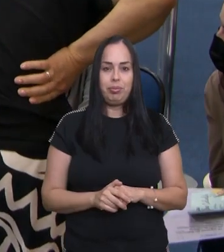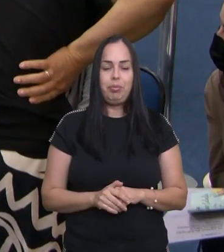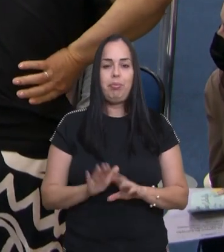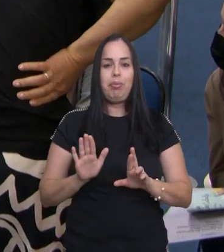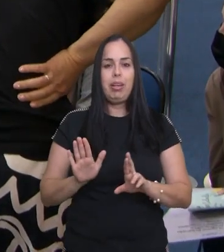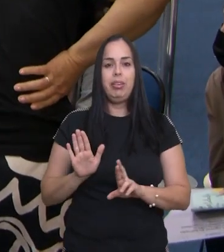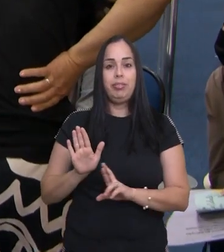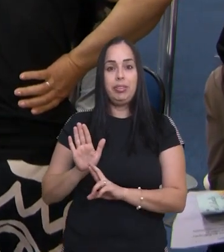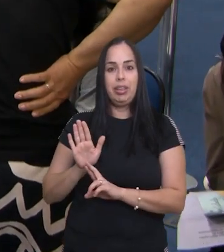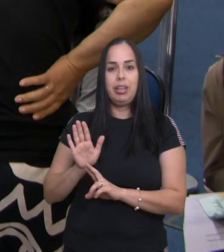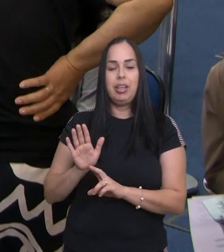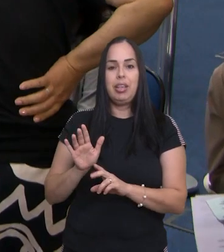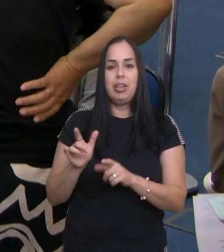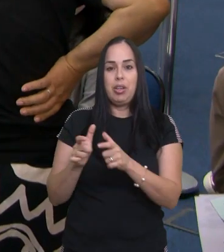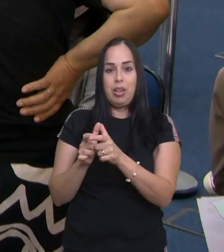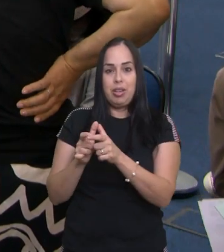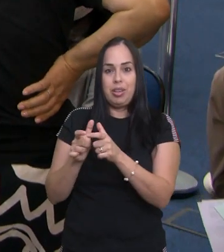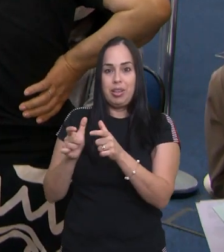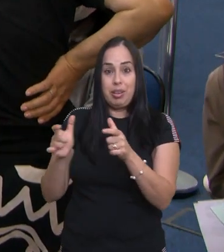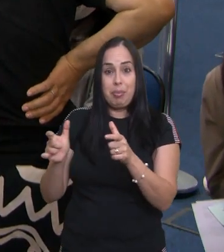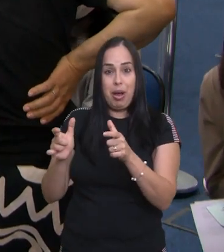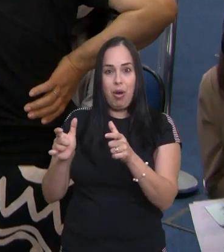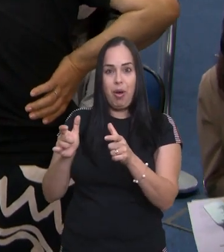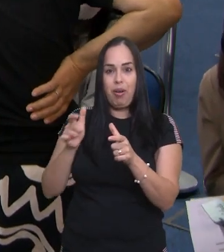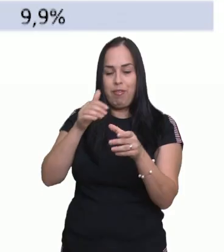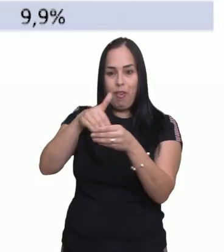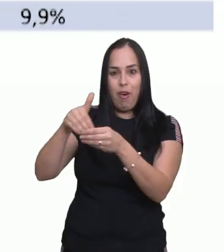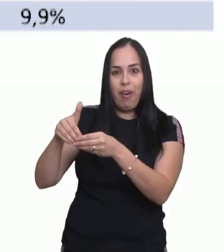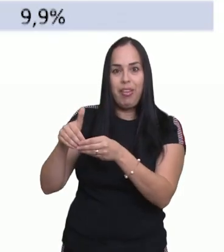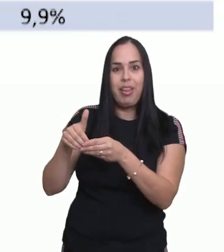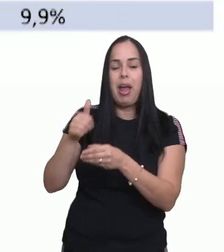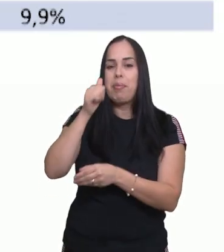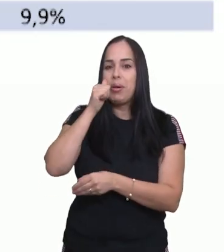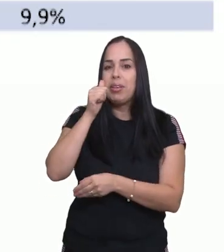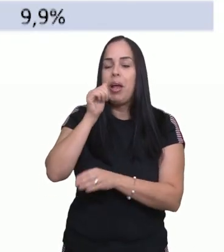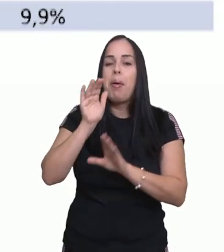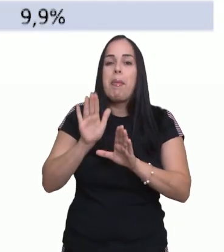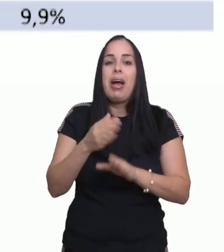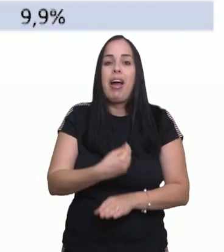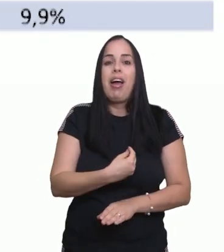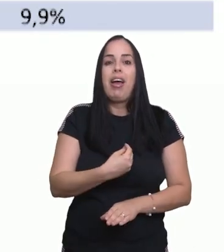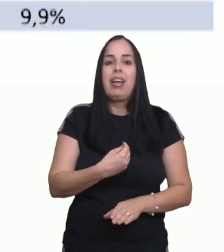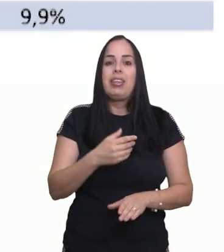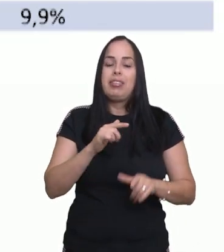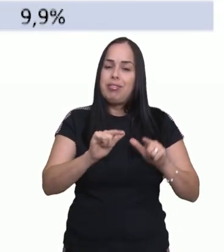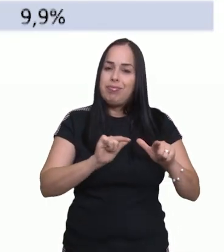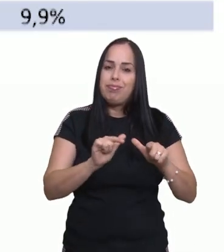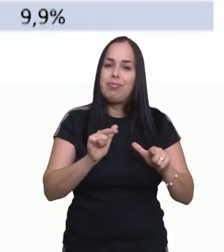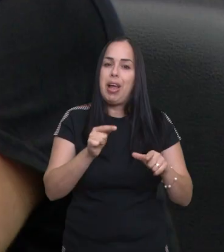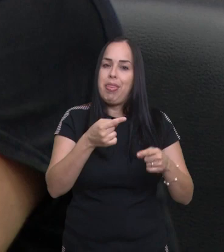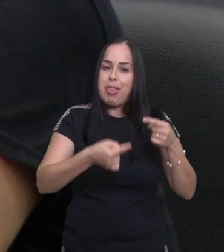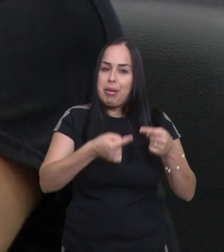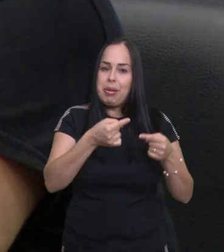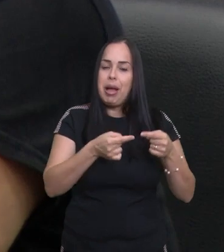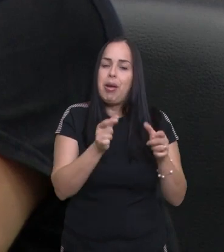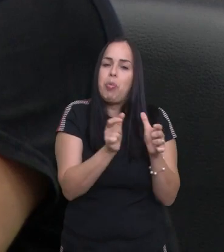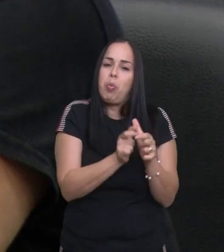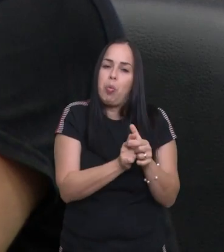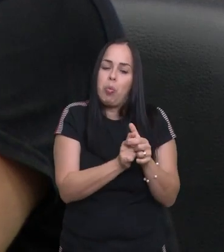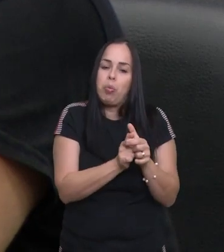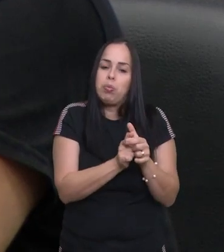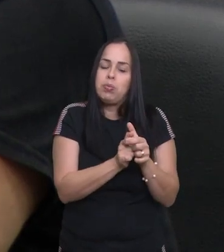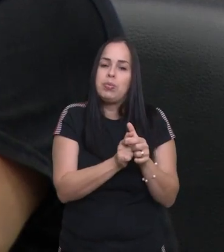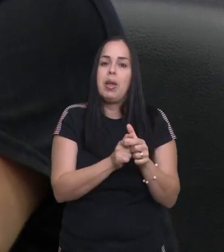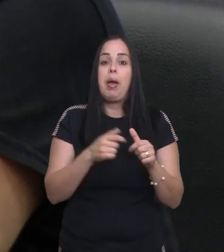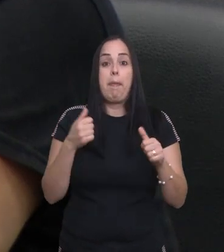mulheres representarem a maioria no número de eleitores, sua participação na vida política ainda é pequena. Para as